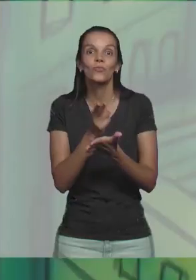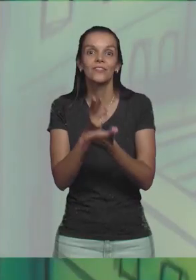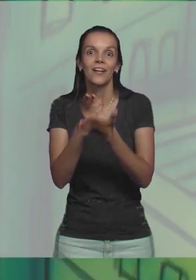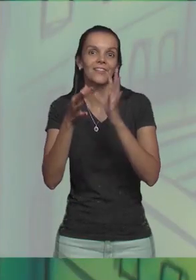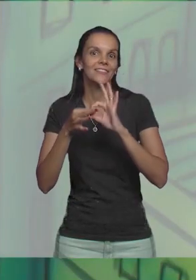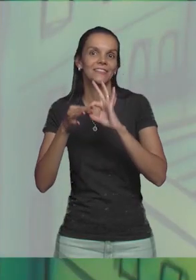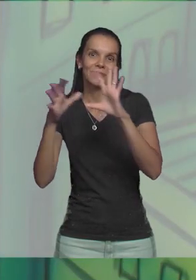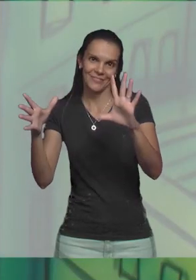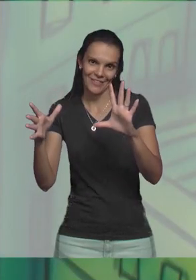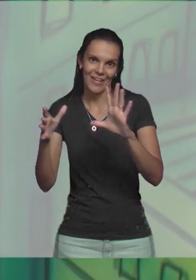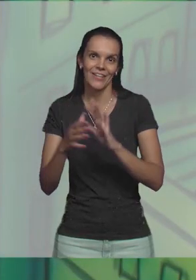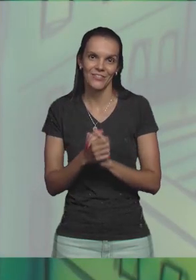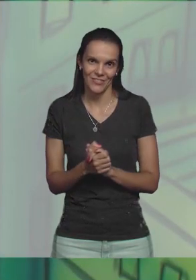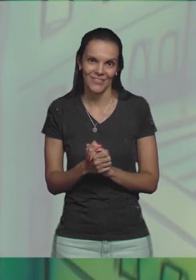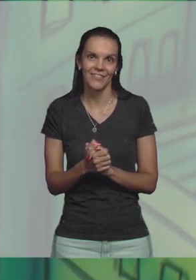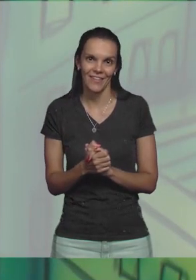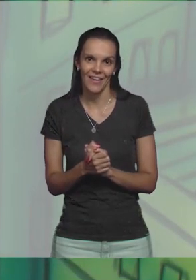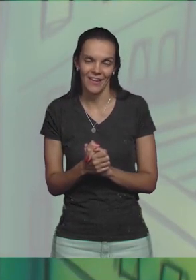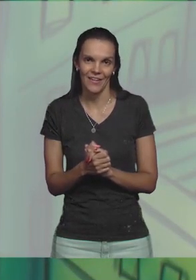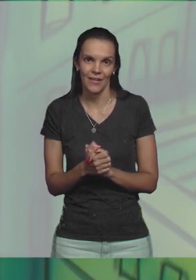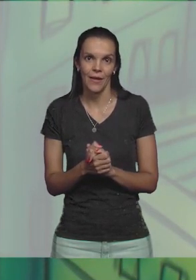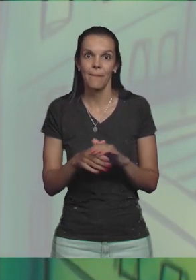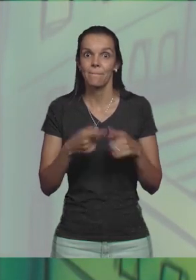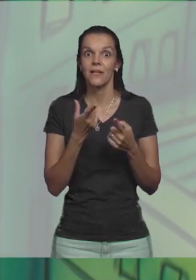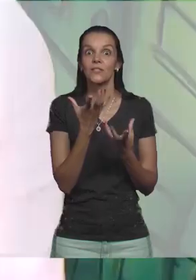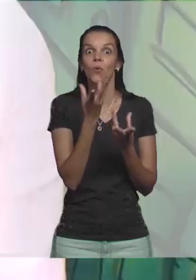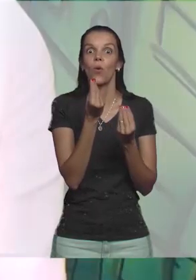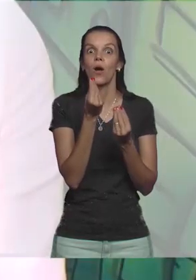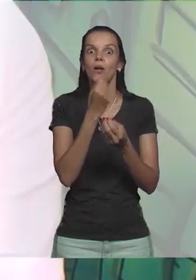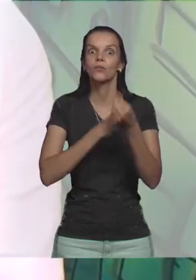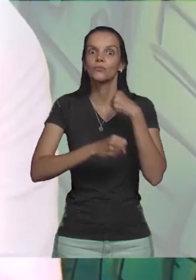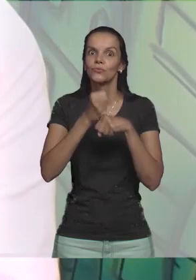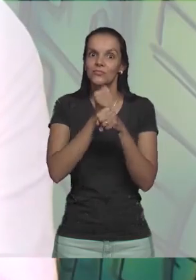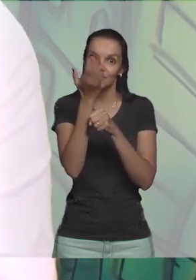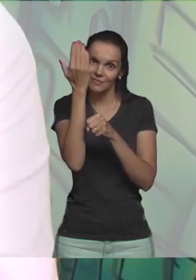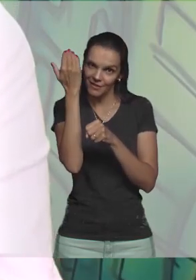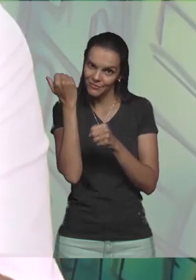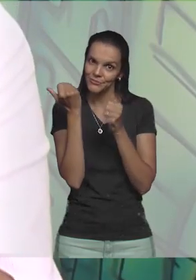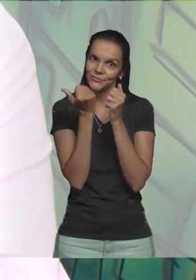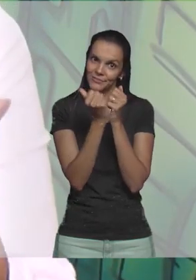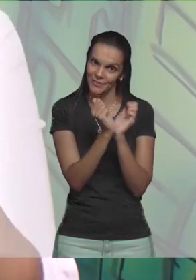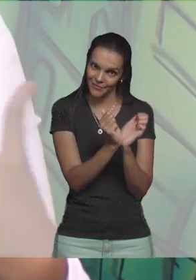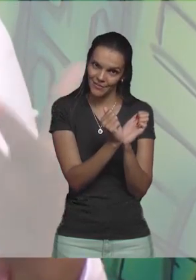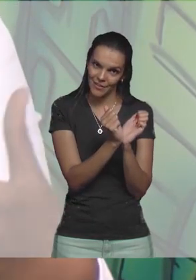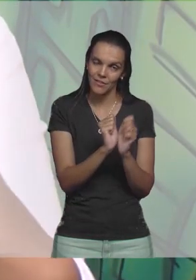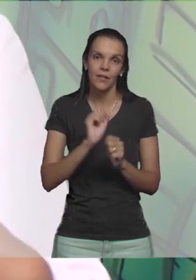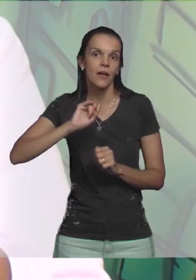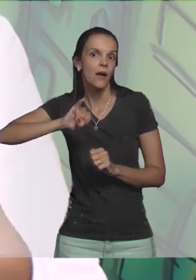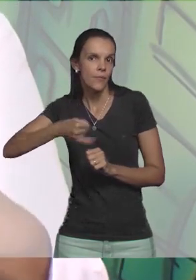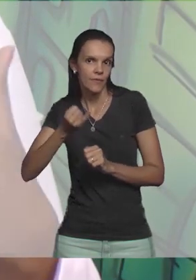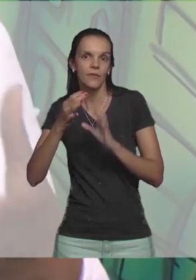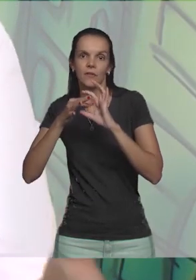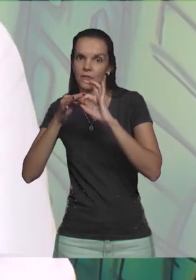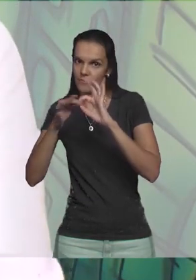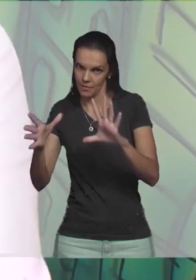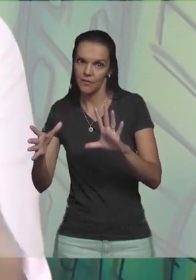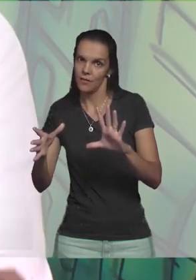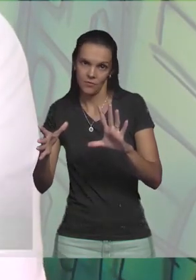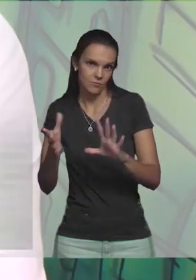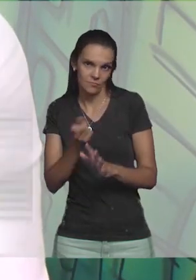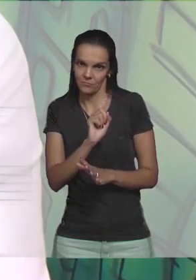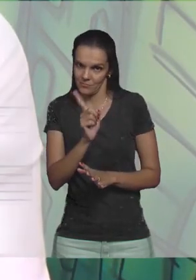Nenhuma compensação pelos 350 Exatamente. anos E nenhuma condição de ser livre, né? De se aproveitar essa liberdade, gozar essa